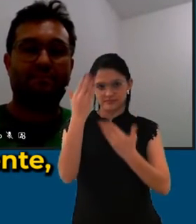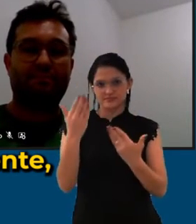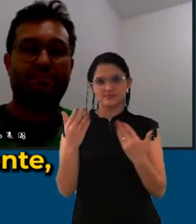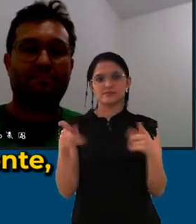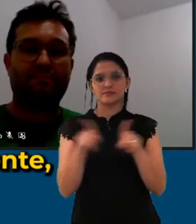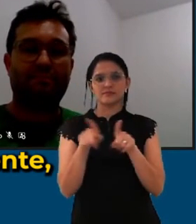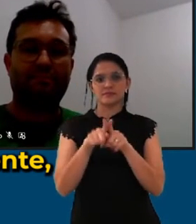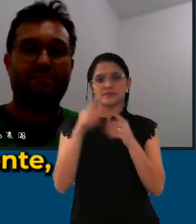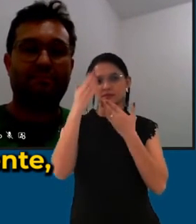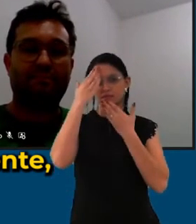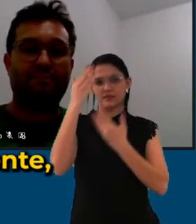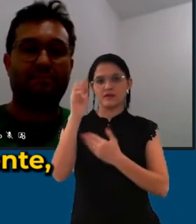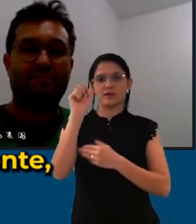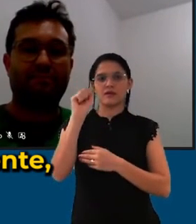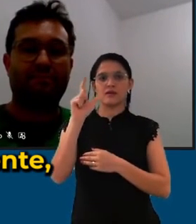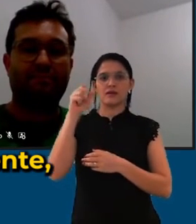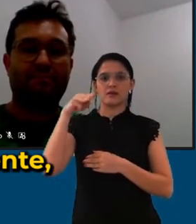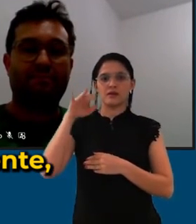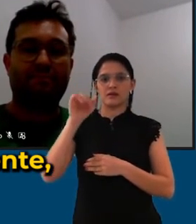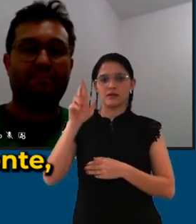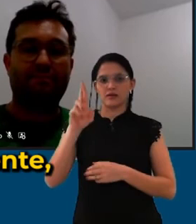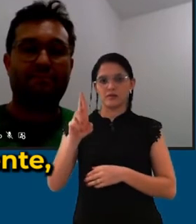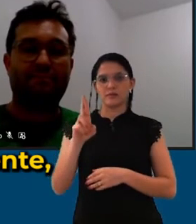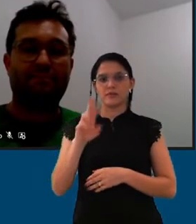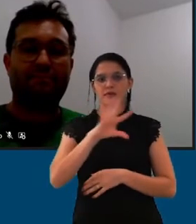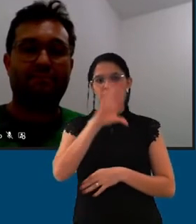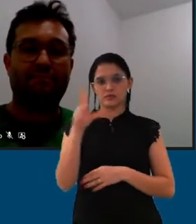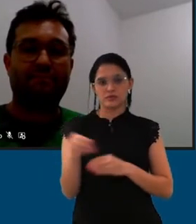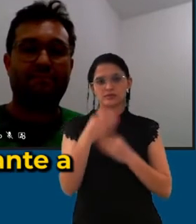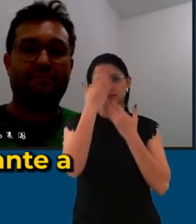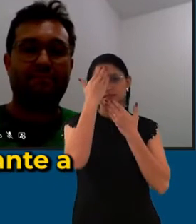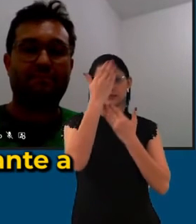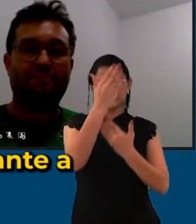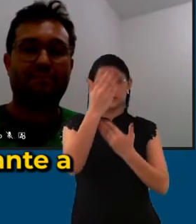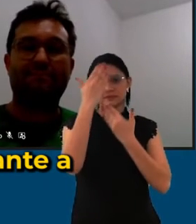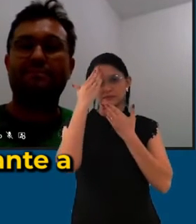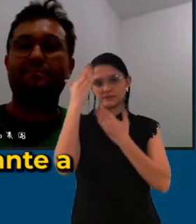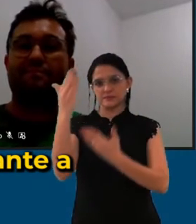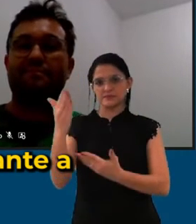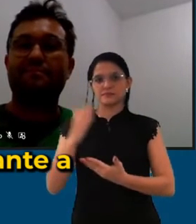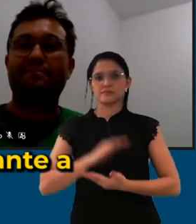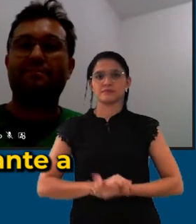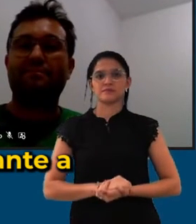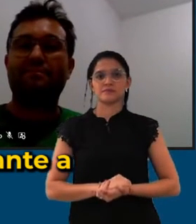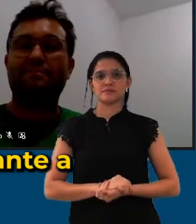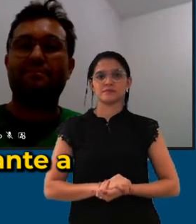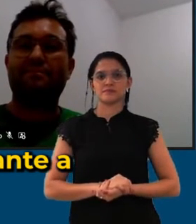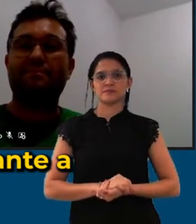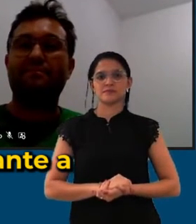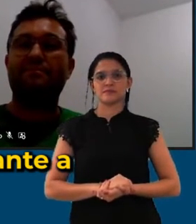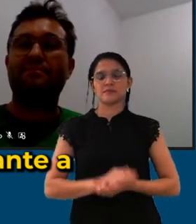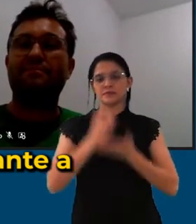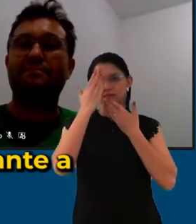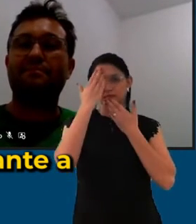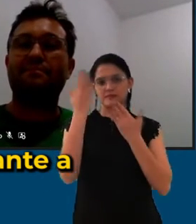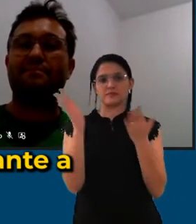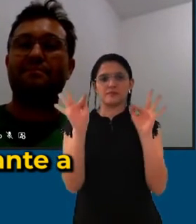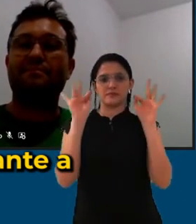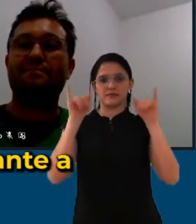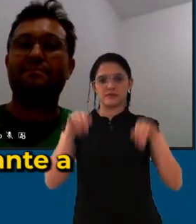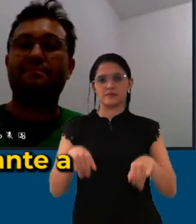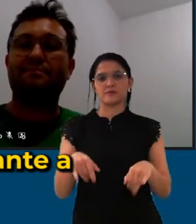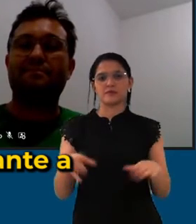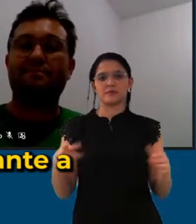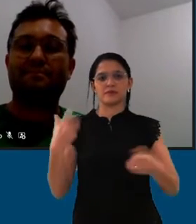o Almir, da Vara do Meio Ambiente, galera do gabinete também, e muito obrigada, encerrando nesse instante